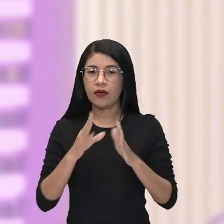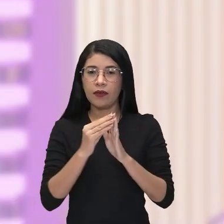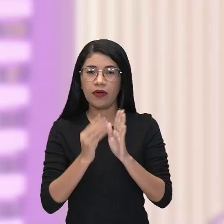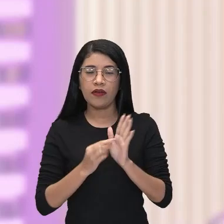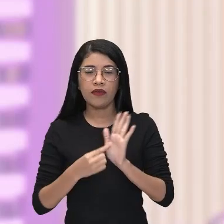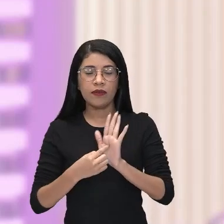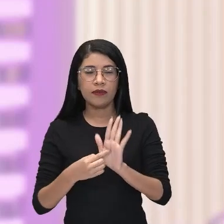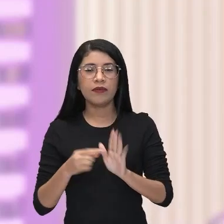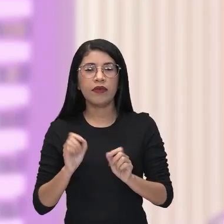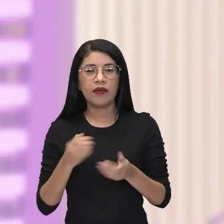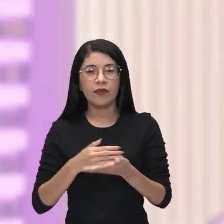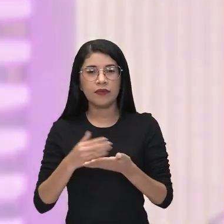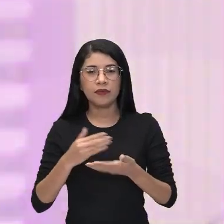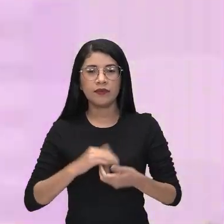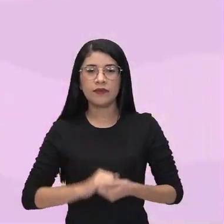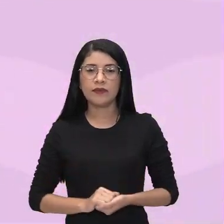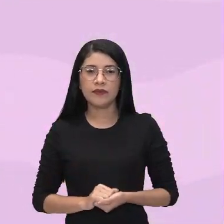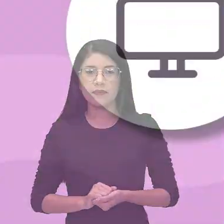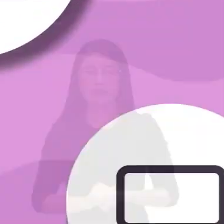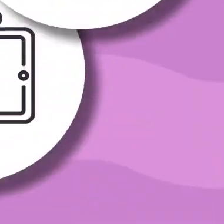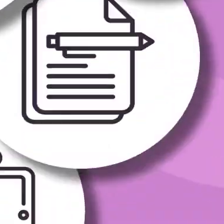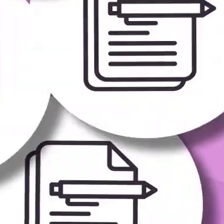dar início à nossa aula.